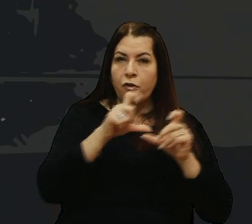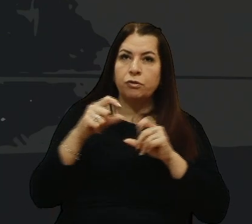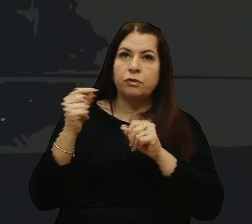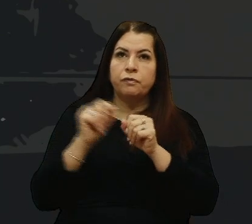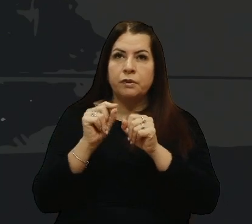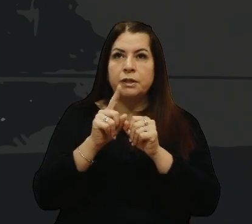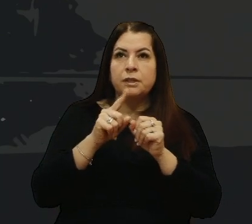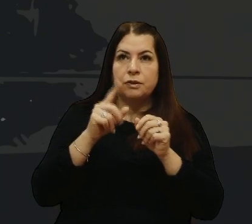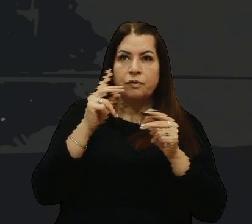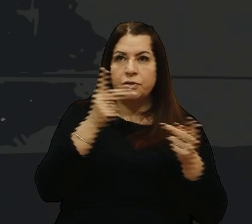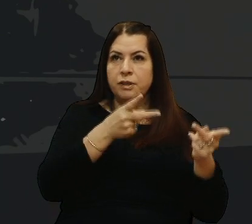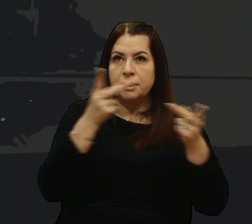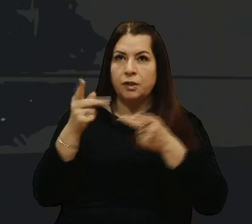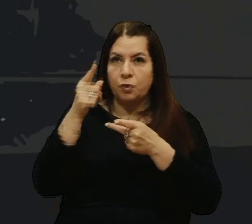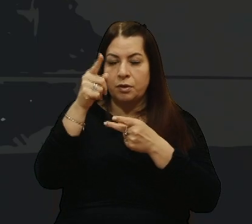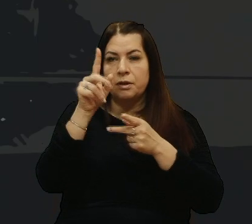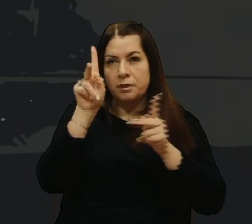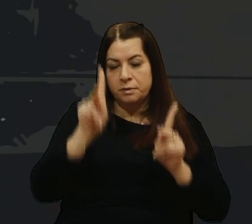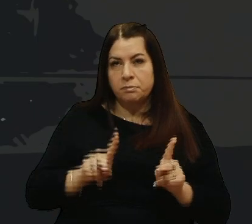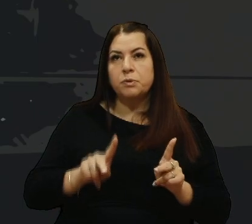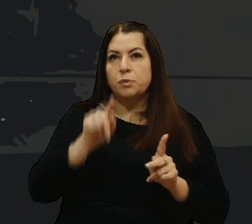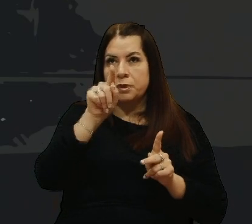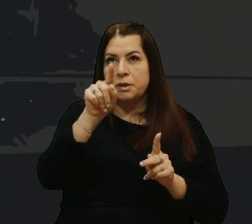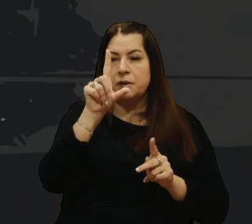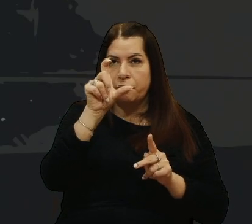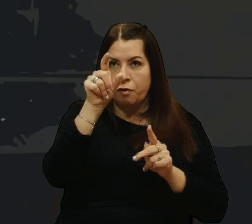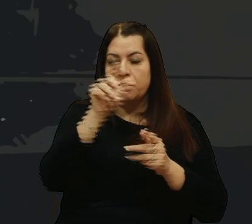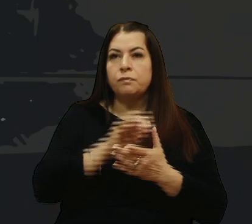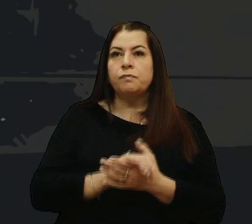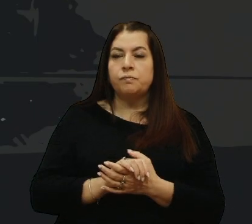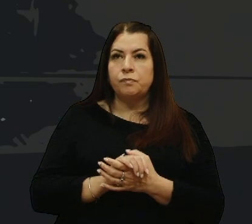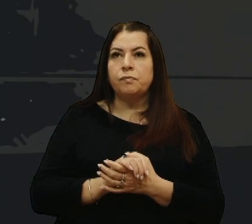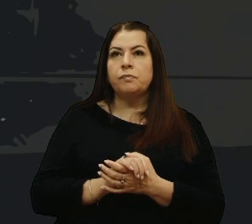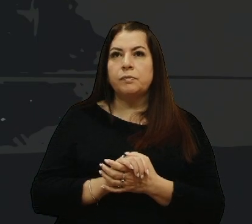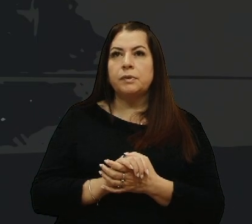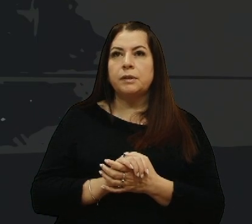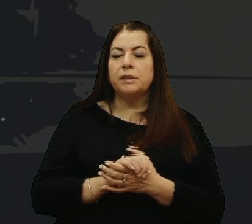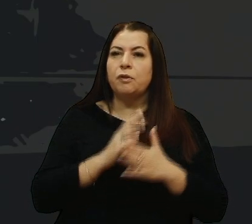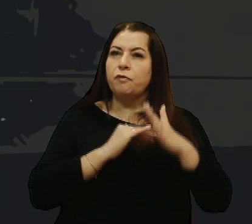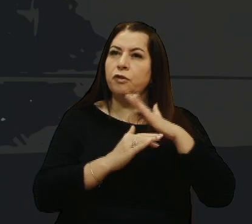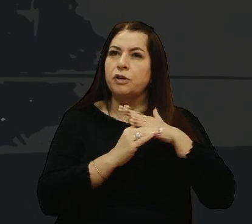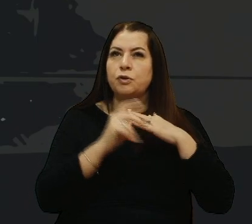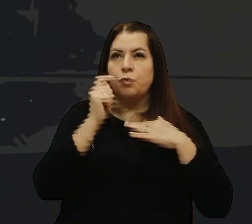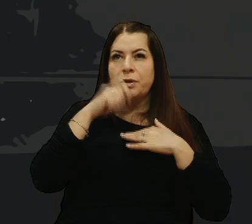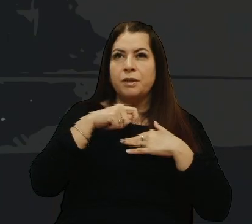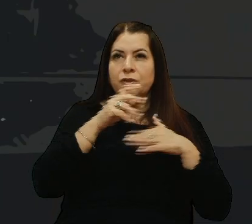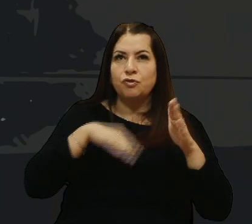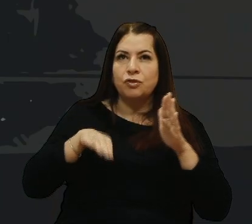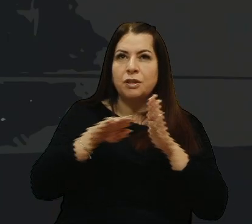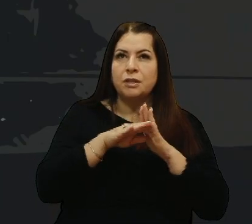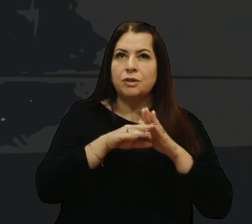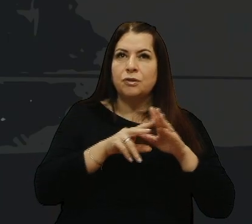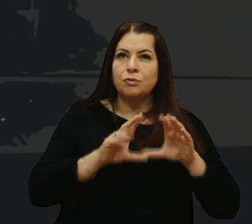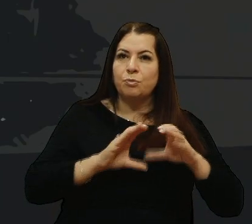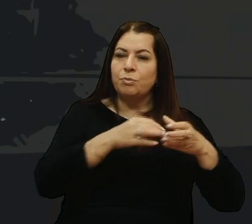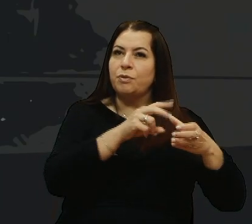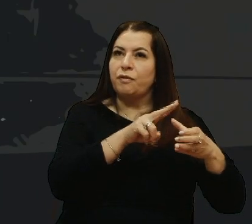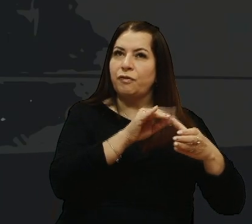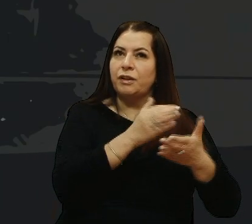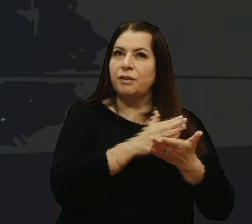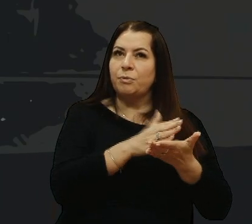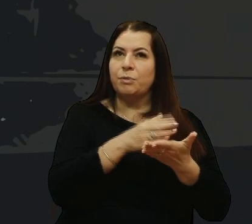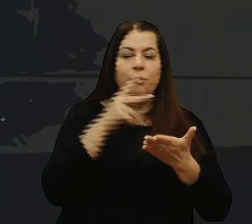quando estive lá. Essas pessoas, nessa foto específica, são refugiados ucranianos chegando a um vilarejo na Ucrânia, na fronteira